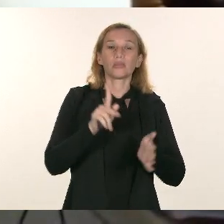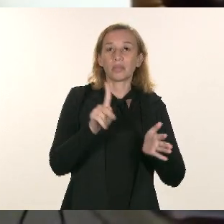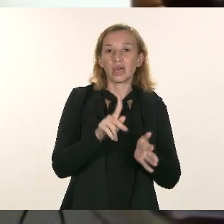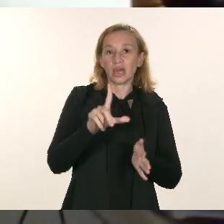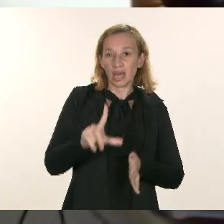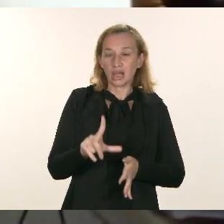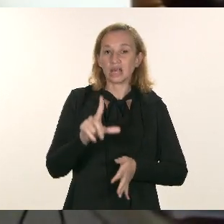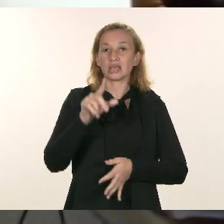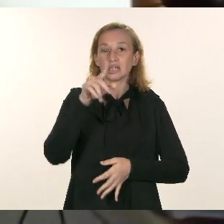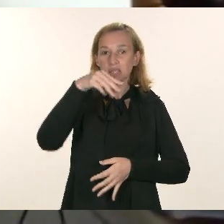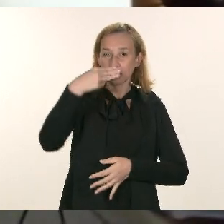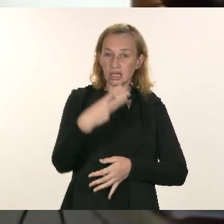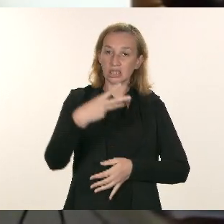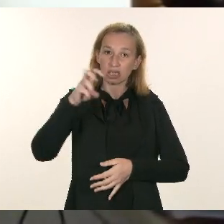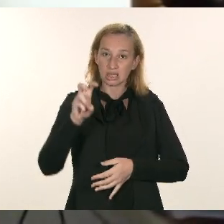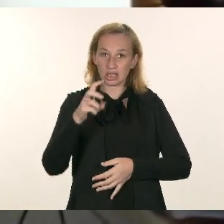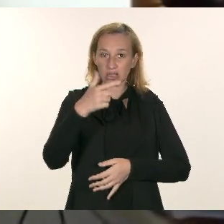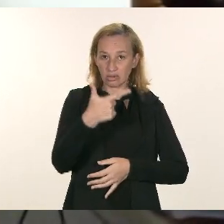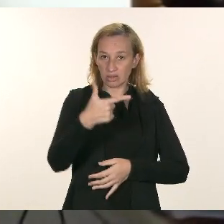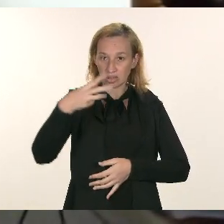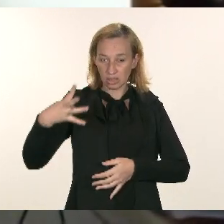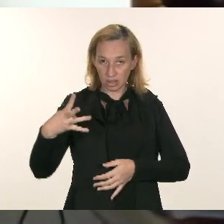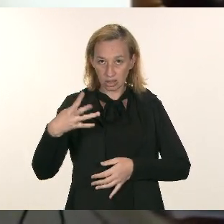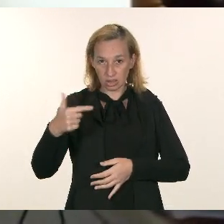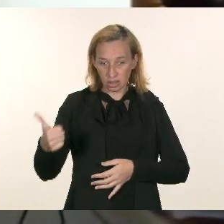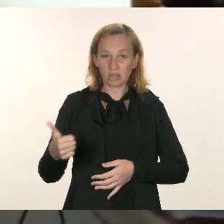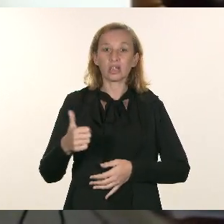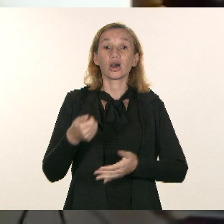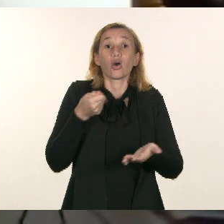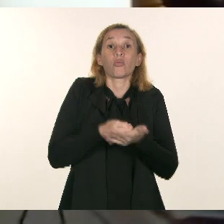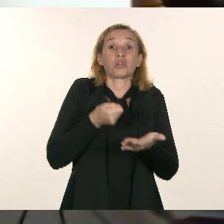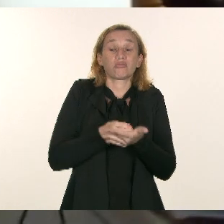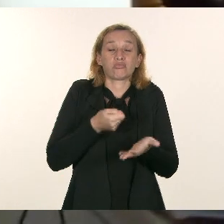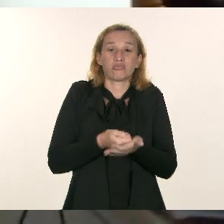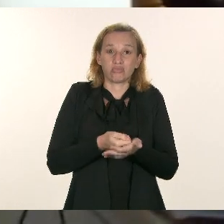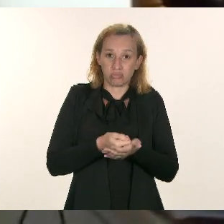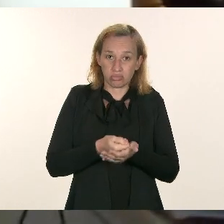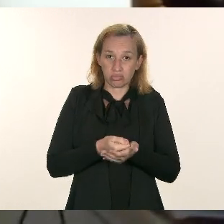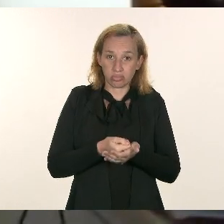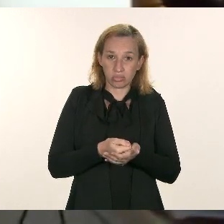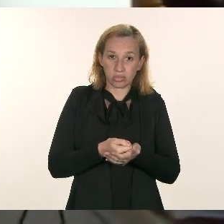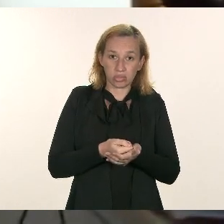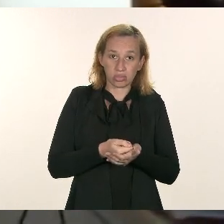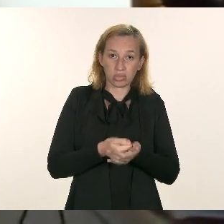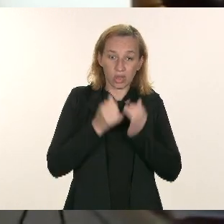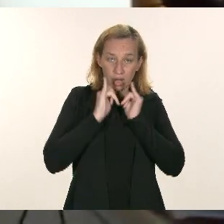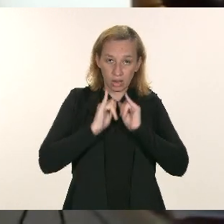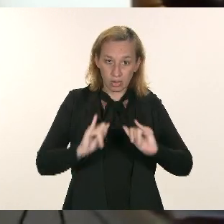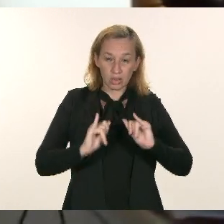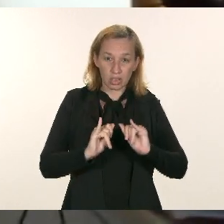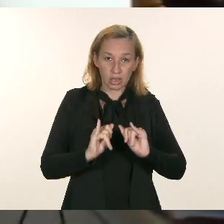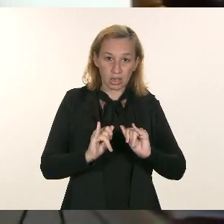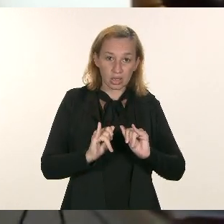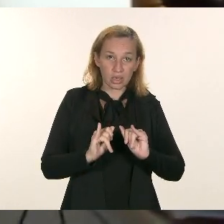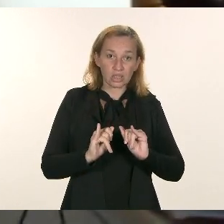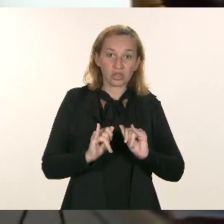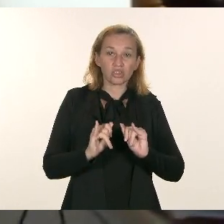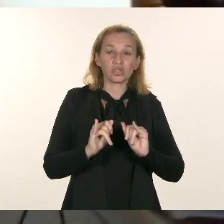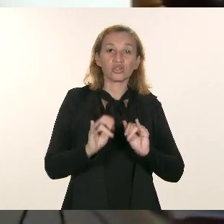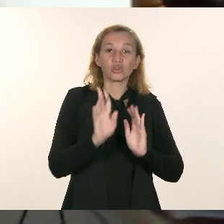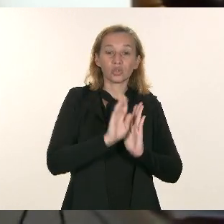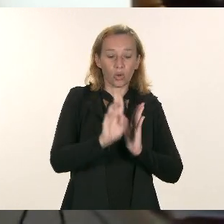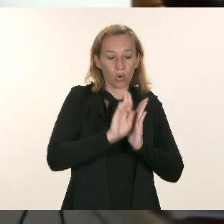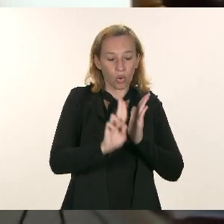3503 de 21 dispõe sobre a obrigatoriedade da publicação diária de listagem